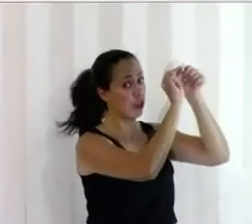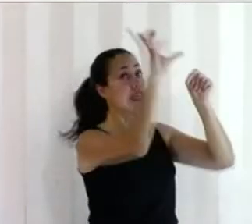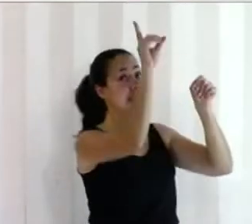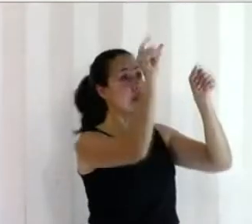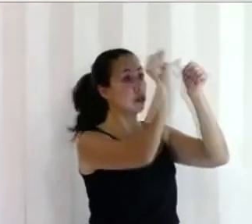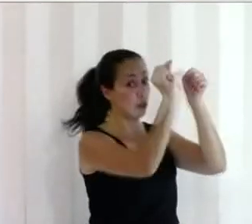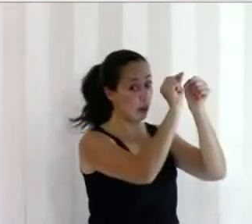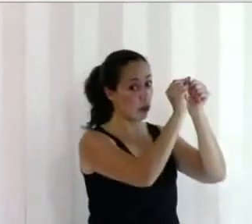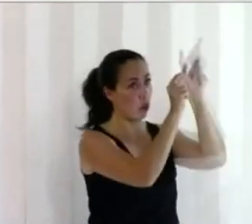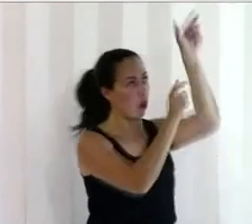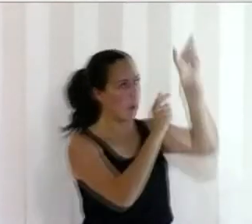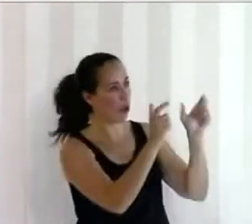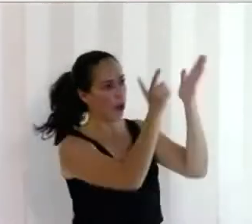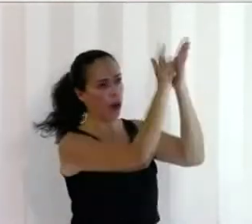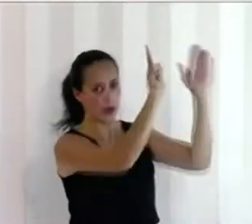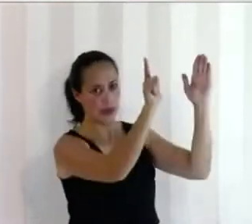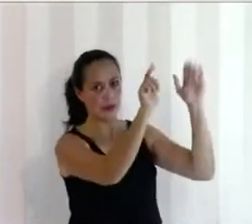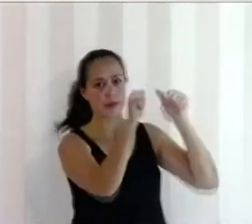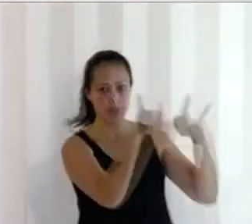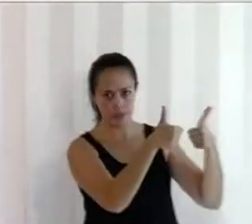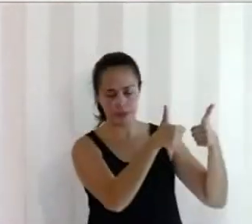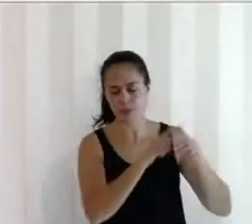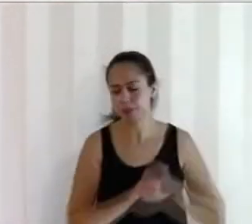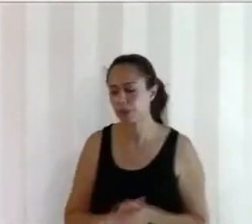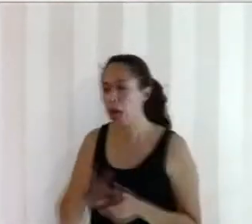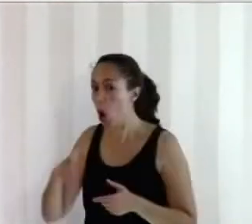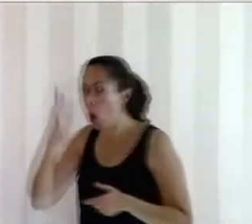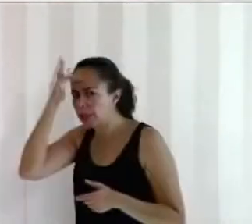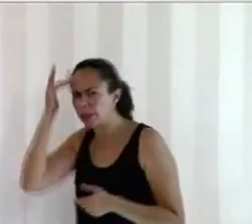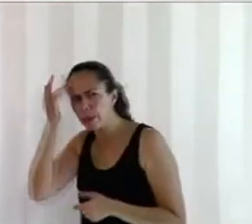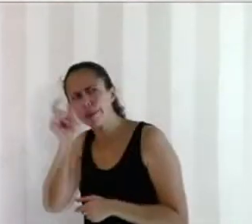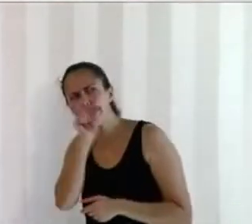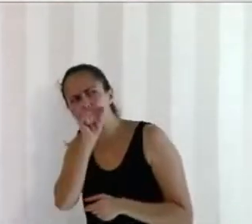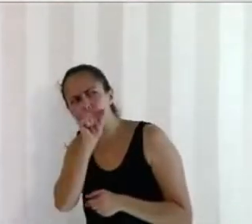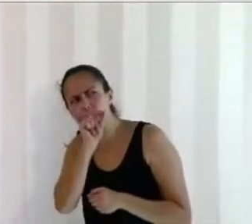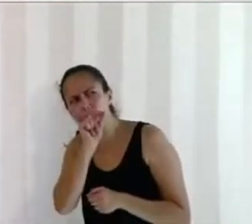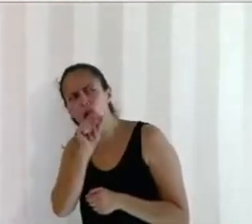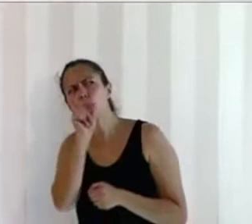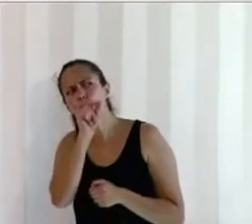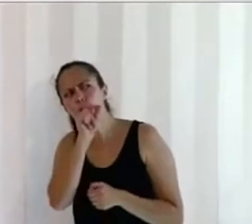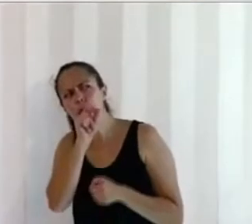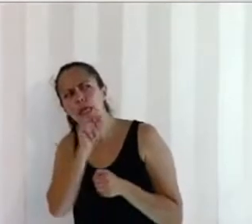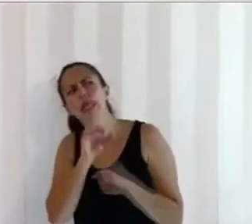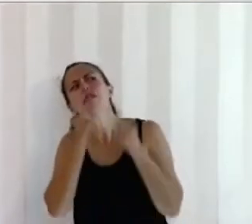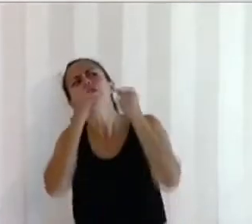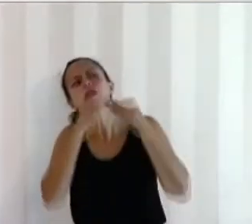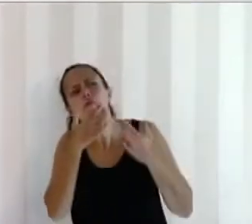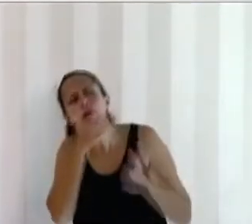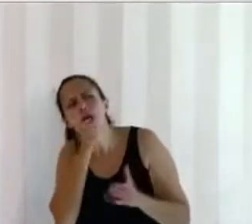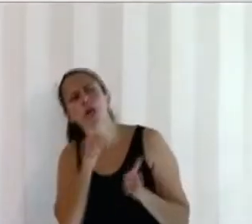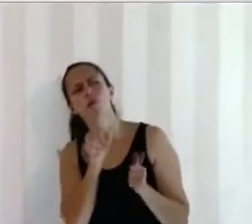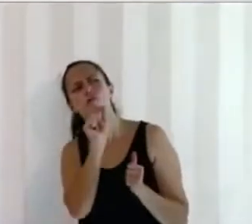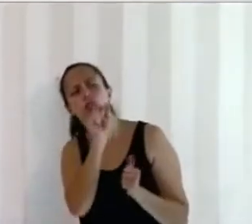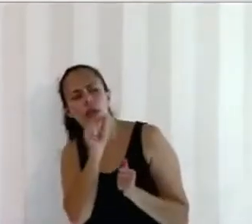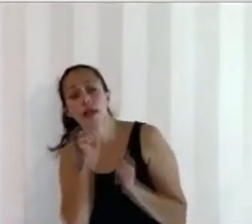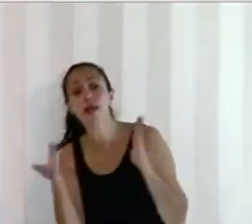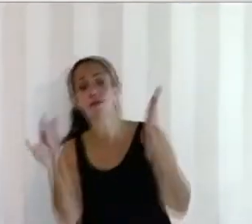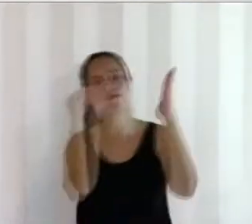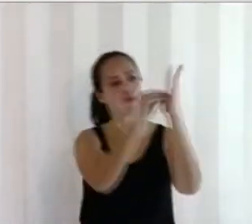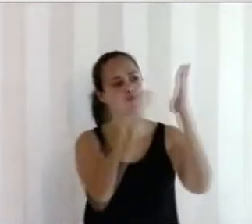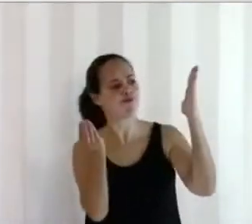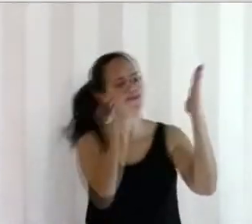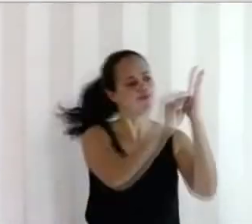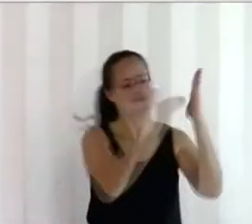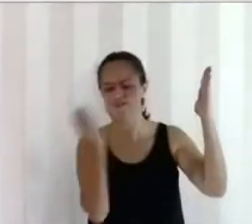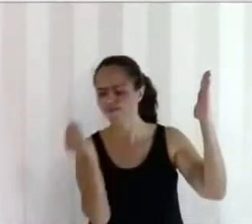Isso não era lei para Jesus. Por isso, para Jesus, o dia, o sábado, que era